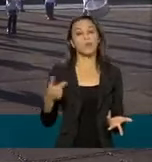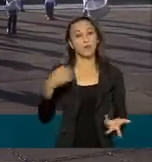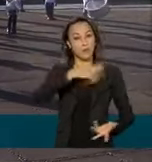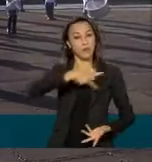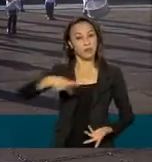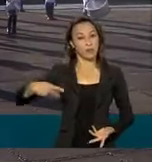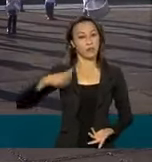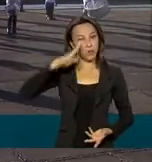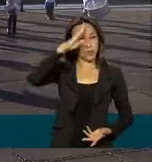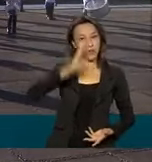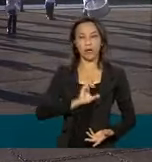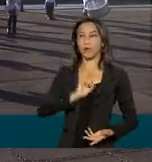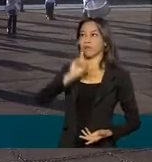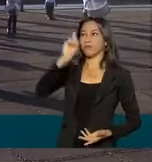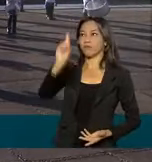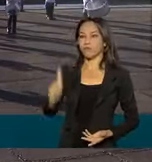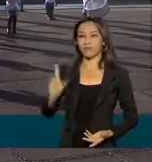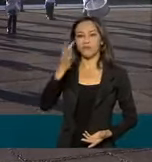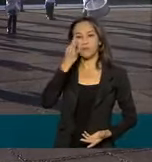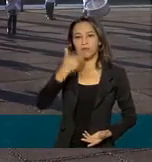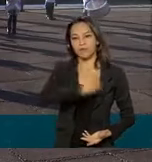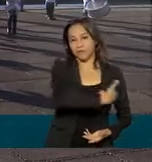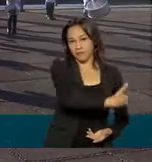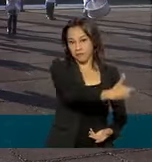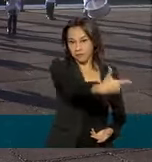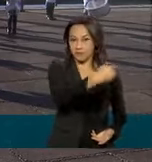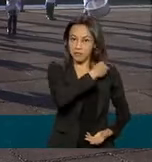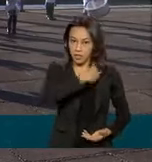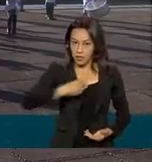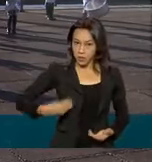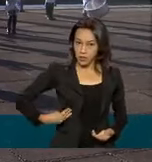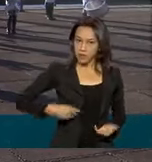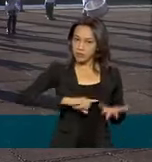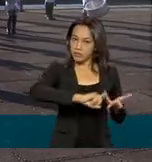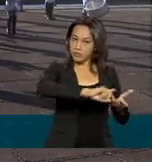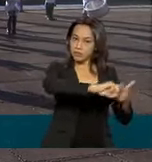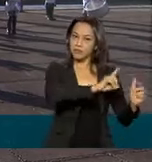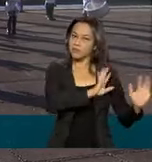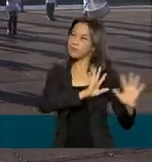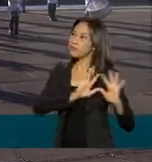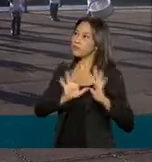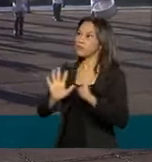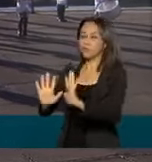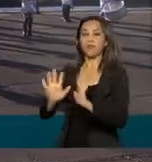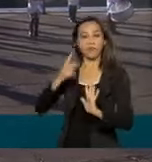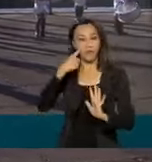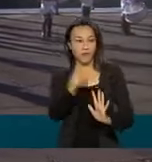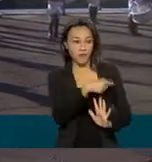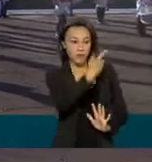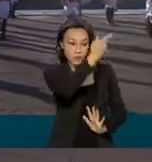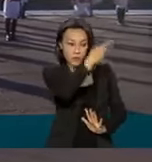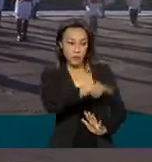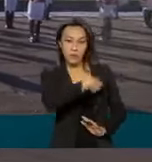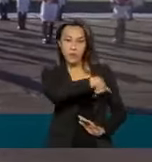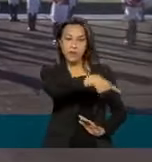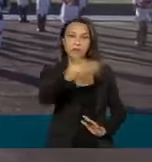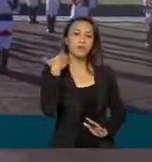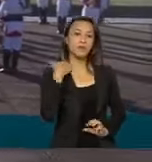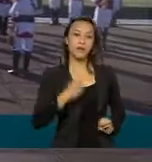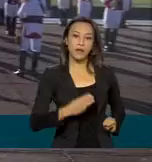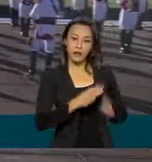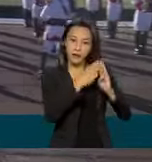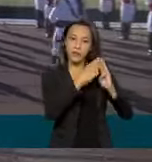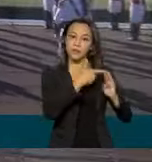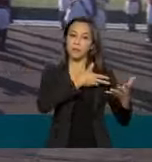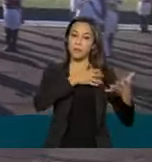Bolsonaro participa acompanhado de ministros, nós vimos um pouquinho antes ali o presidente da Caixa, eles participam aí dessa